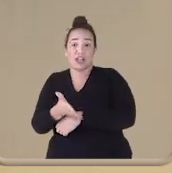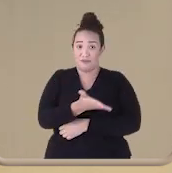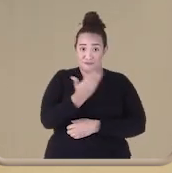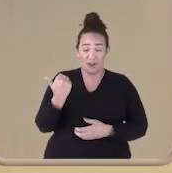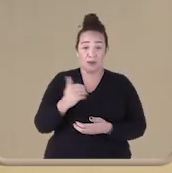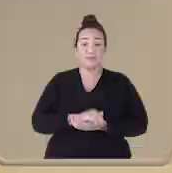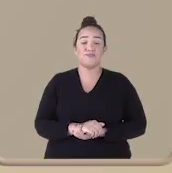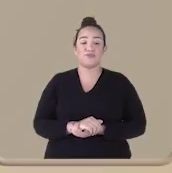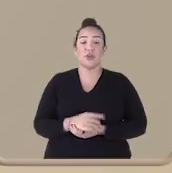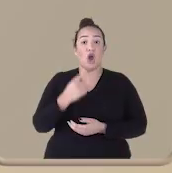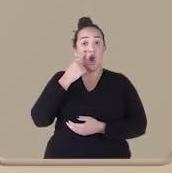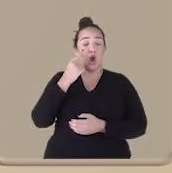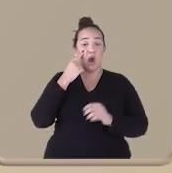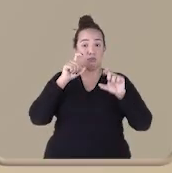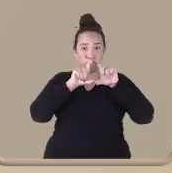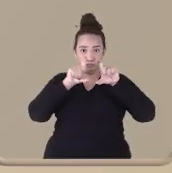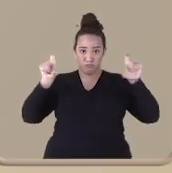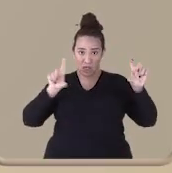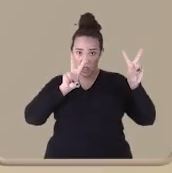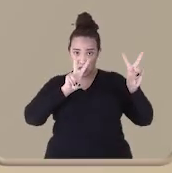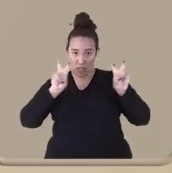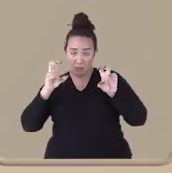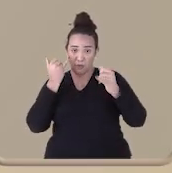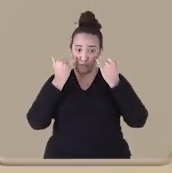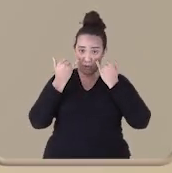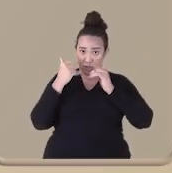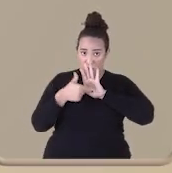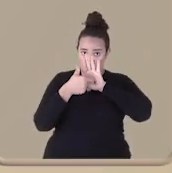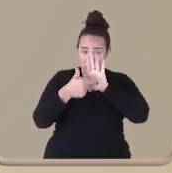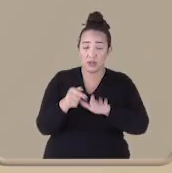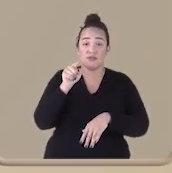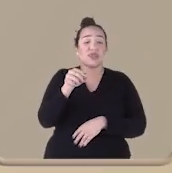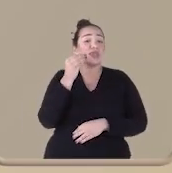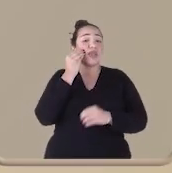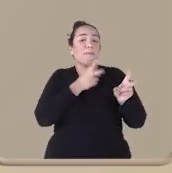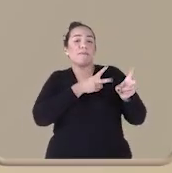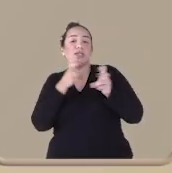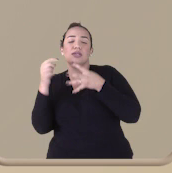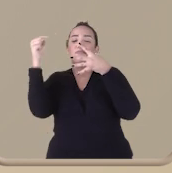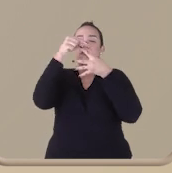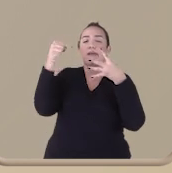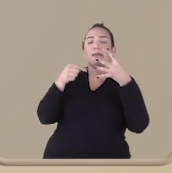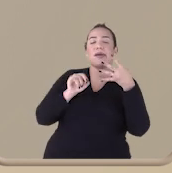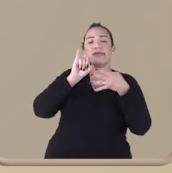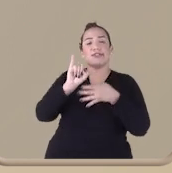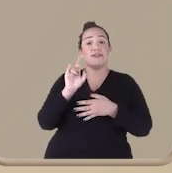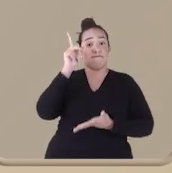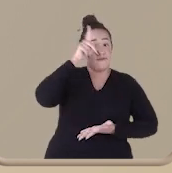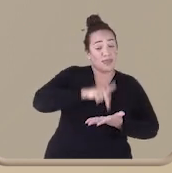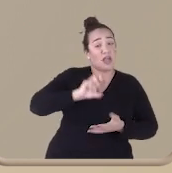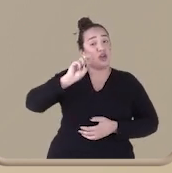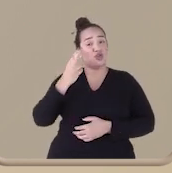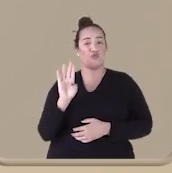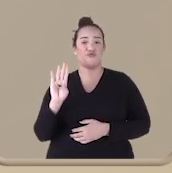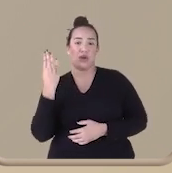exercícios. Vamos nessa? Leia com atenção a manchete dessas duas notícias, tente identificar elementos que indiquem se a notícia